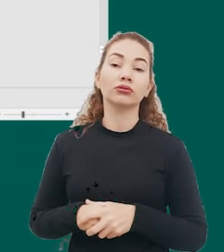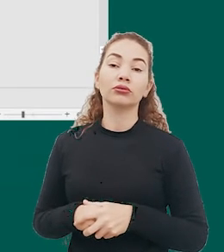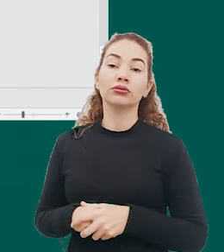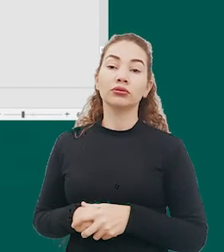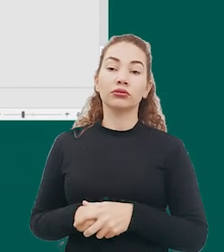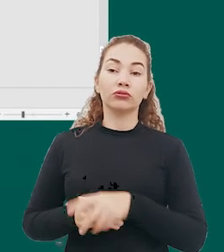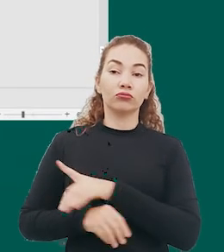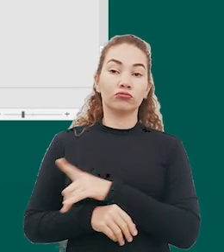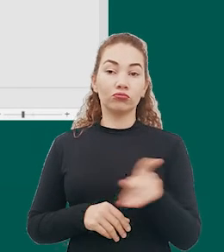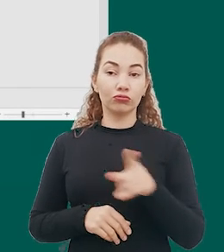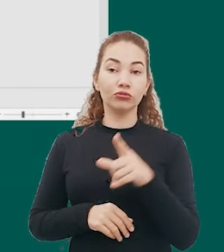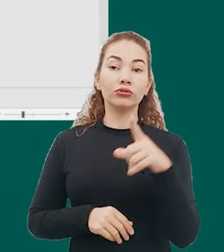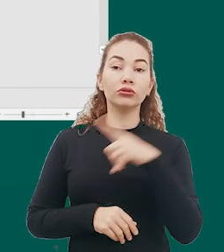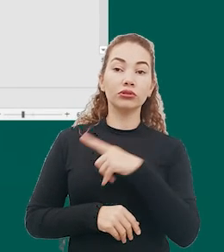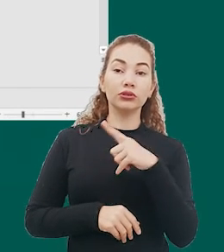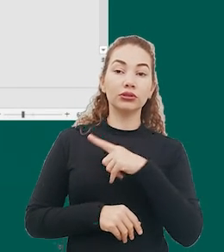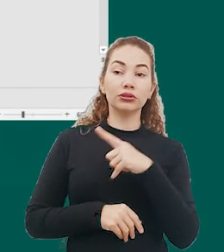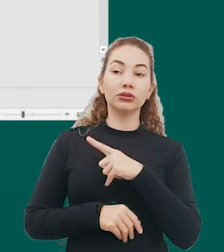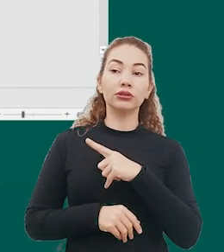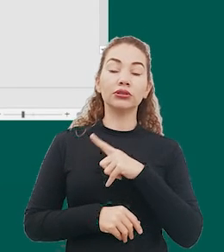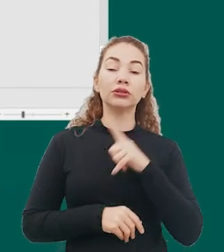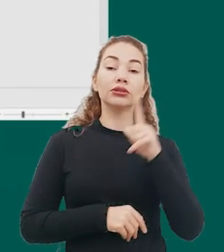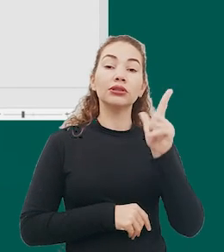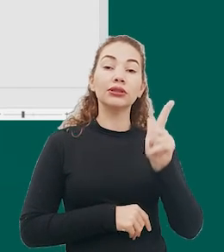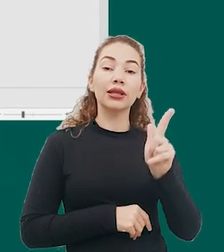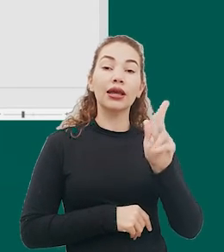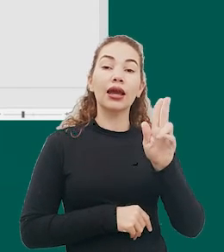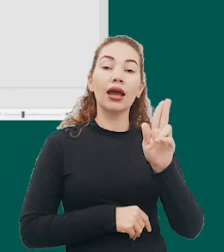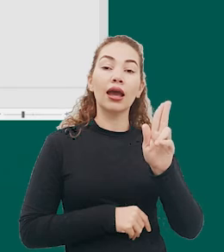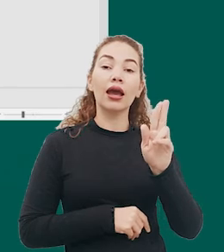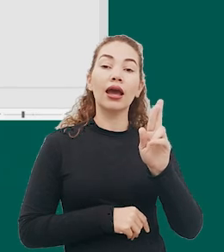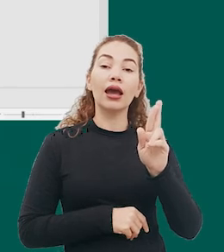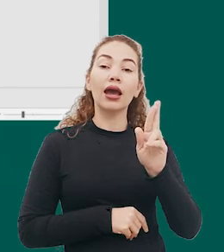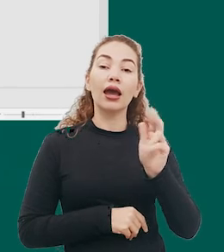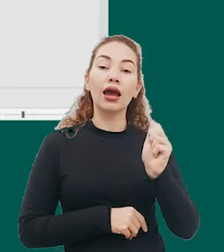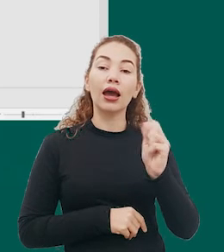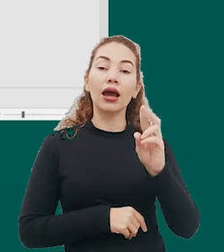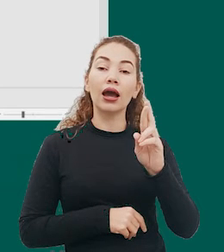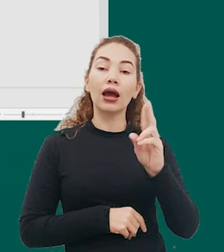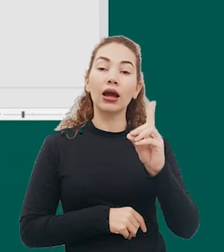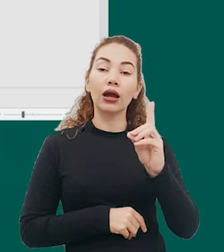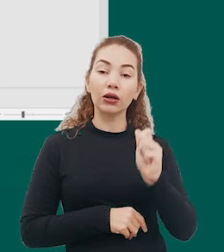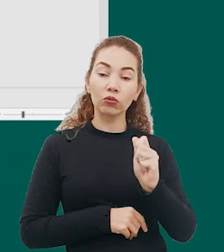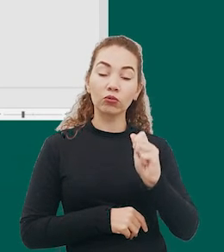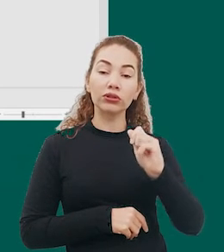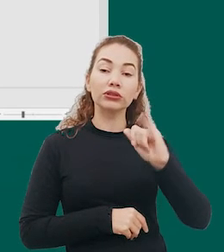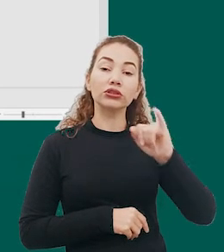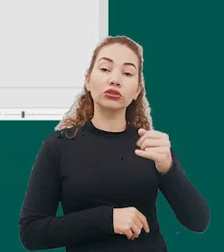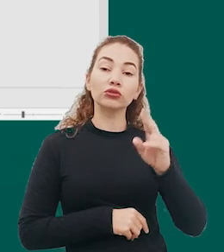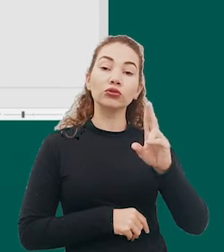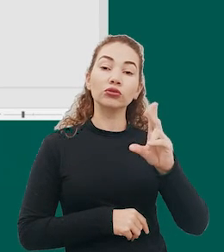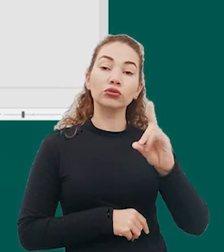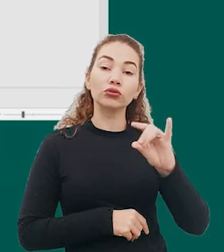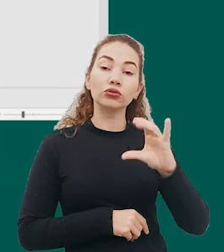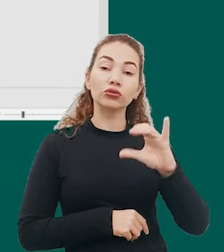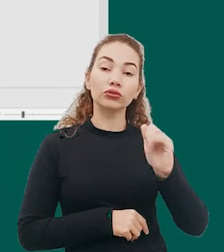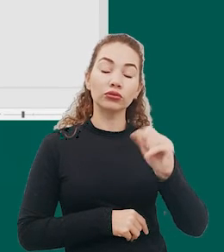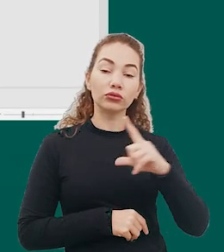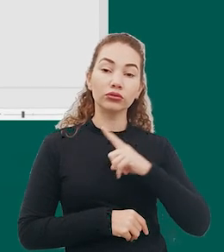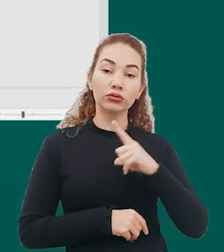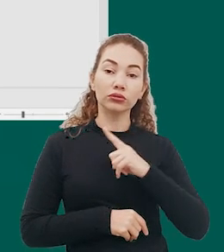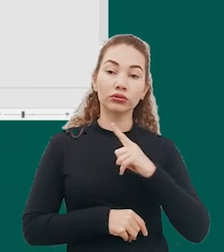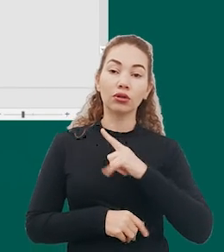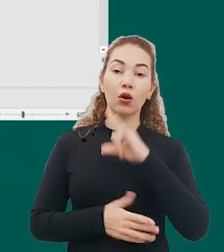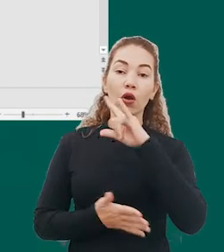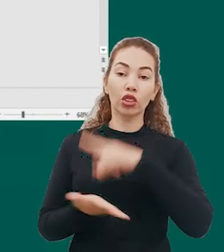você detenha a guarda judicial. Pessoal, se nós tivermos irmãos,